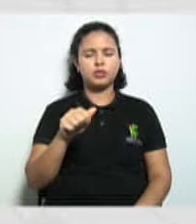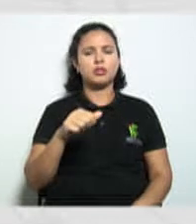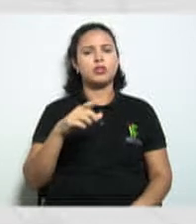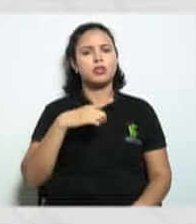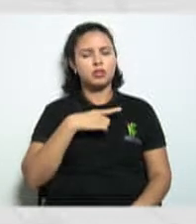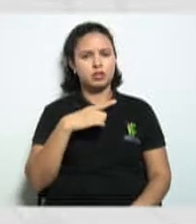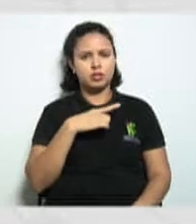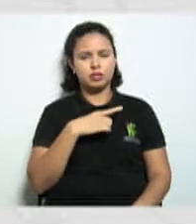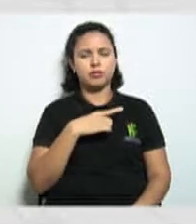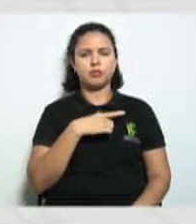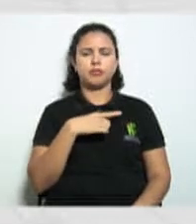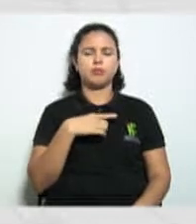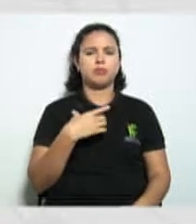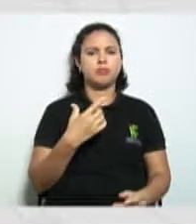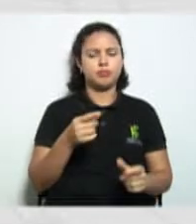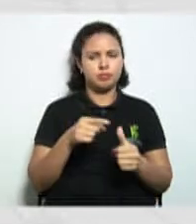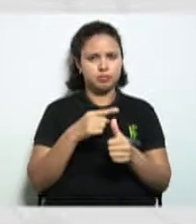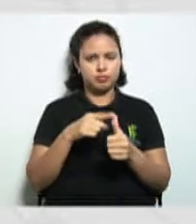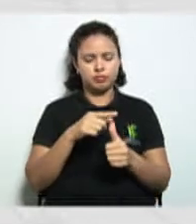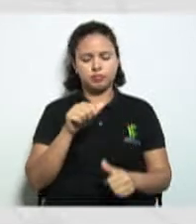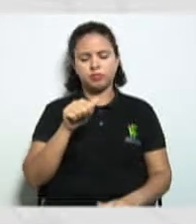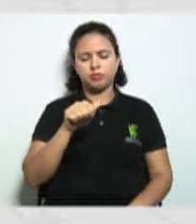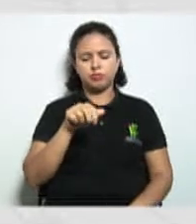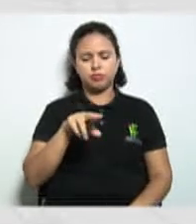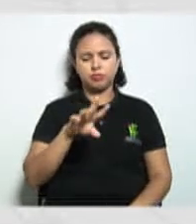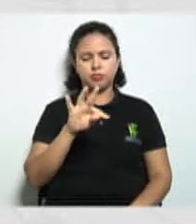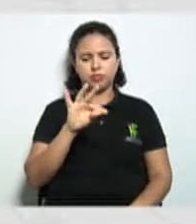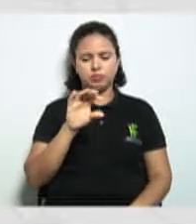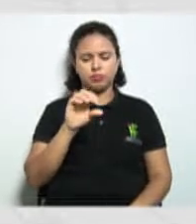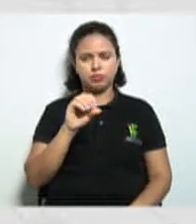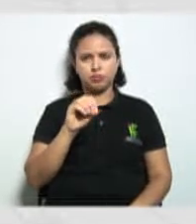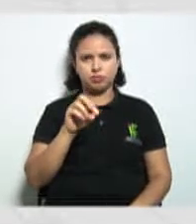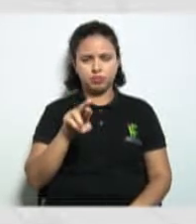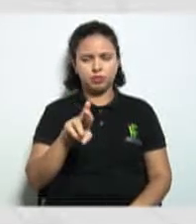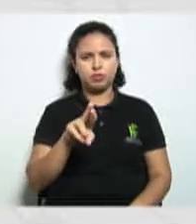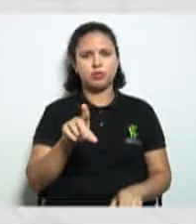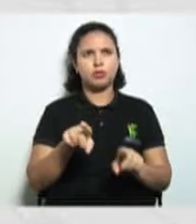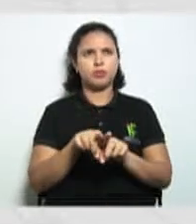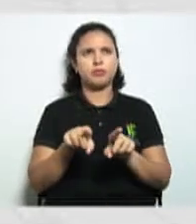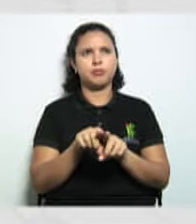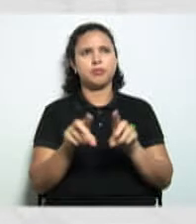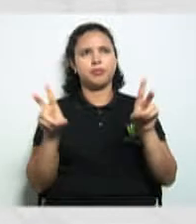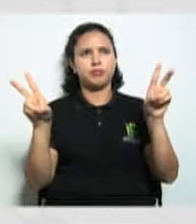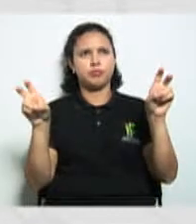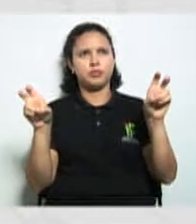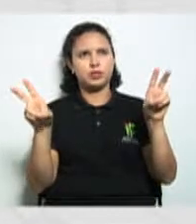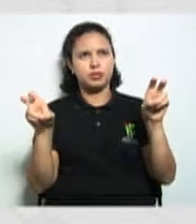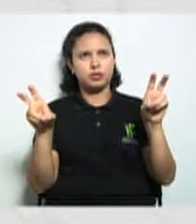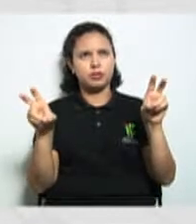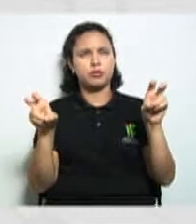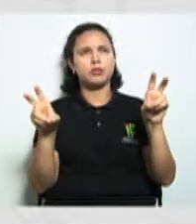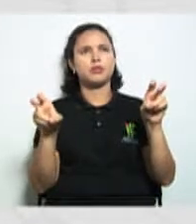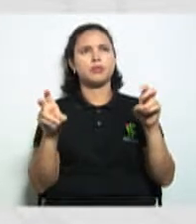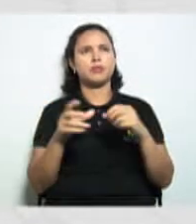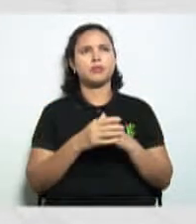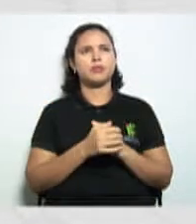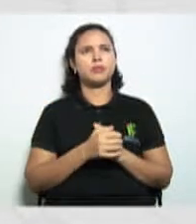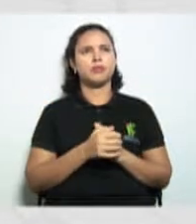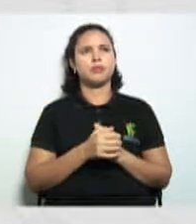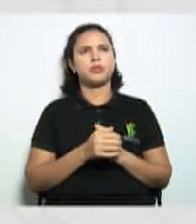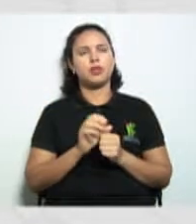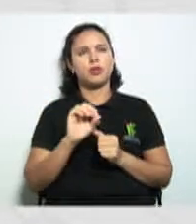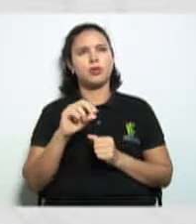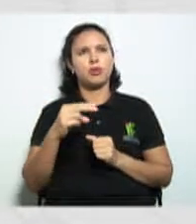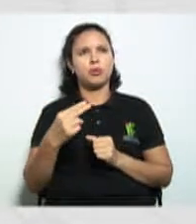os autores, o título, que pode estar em negrito, ou sublinhado,